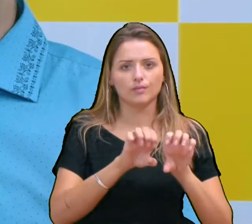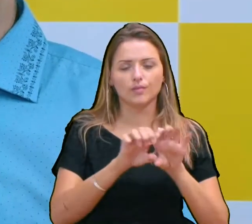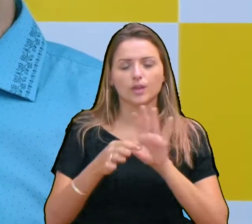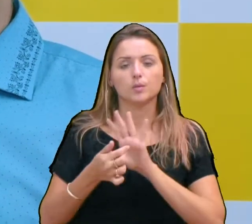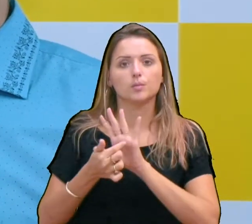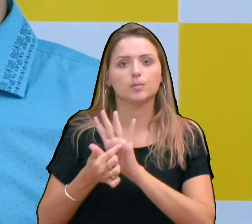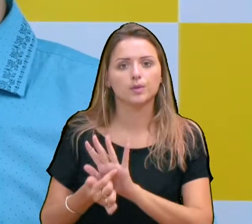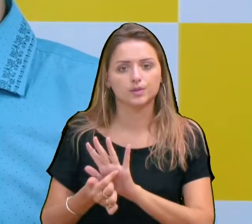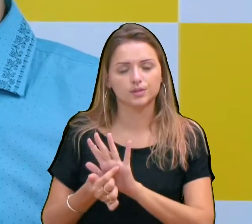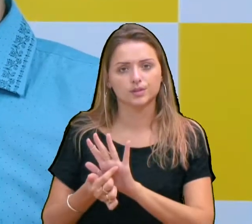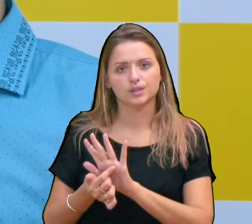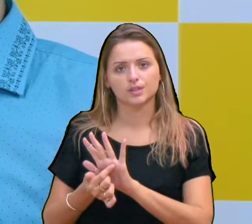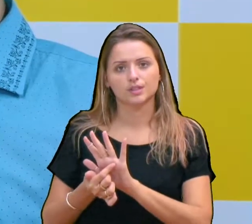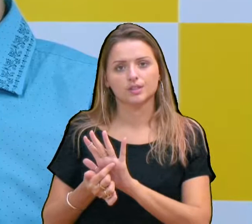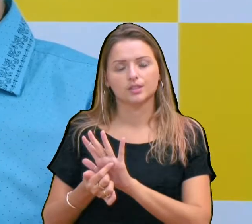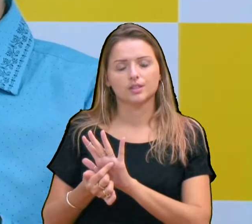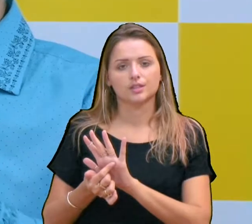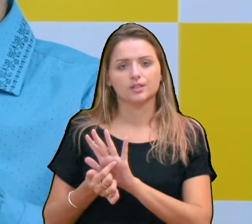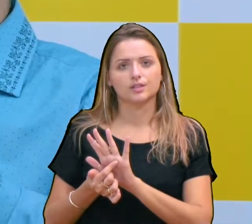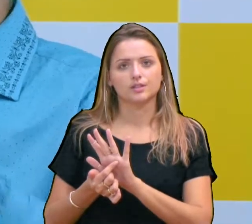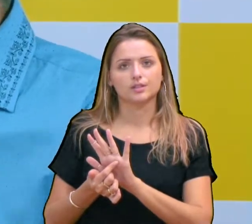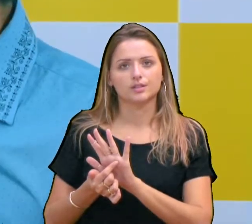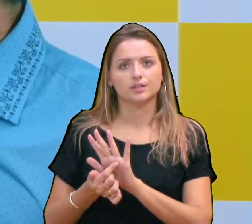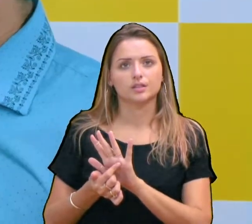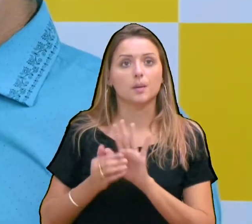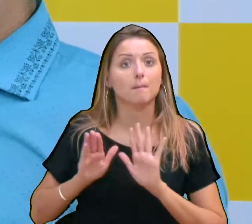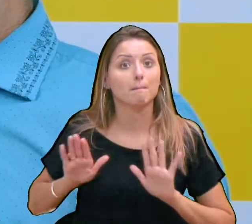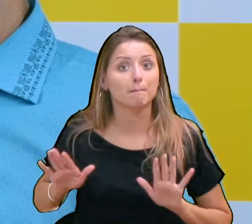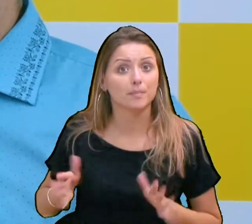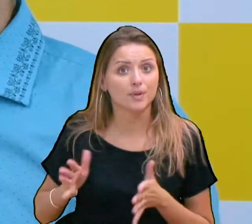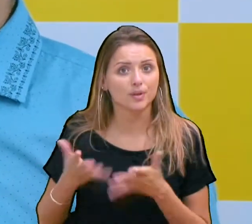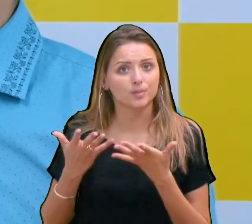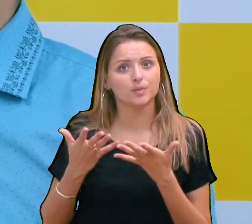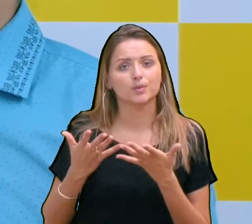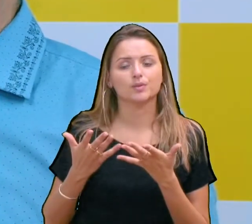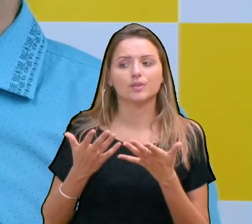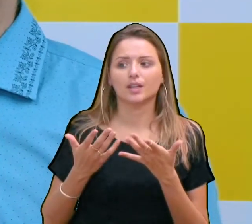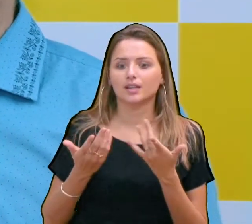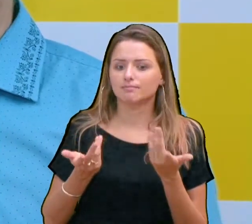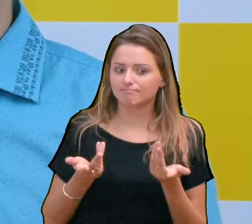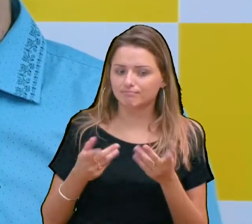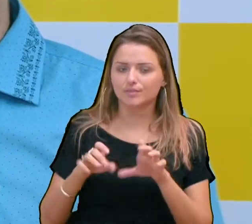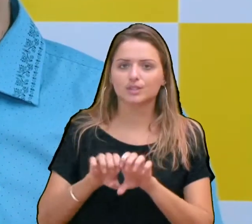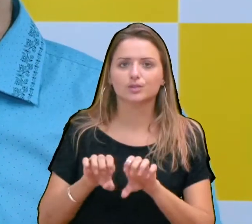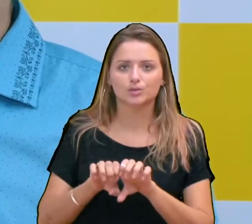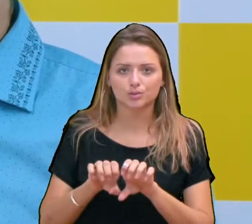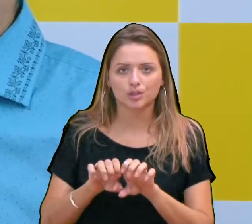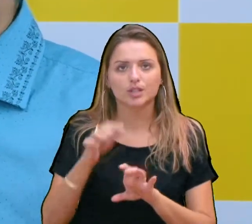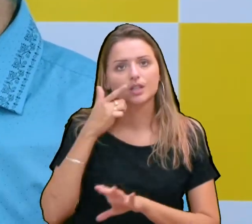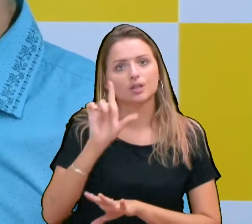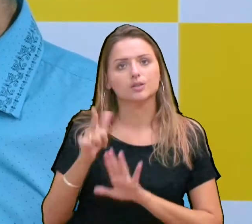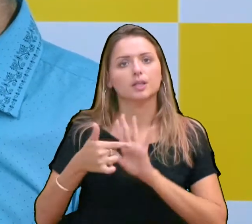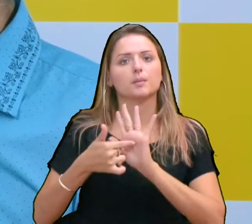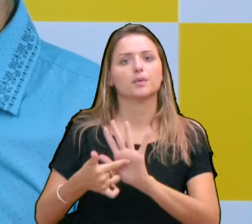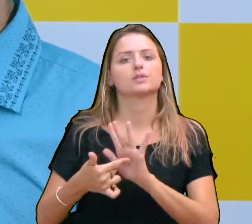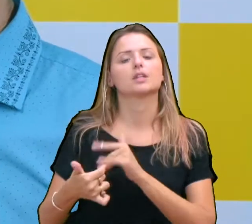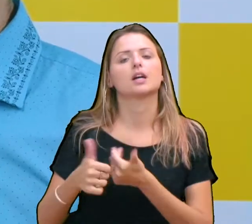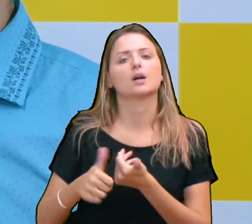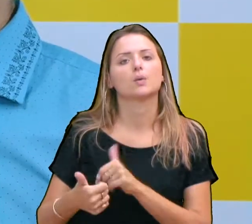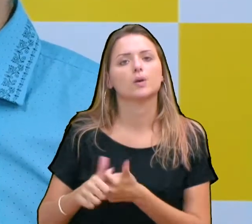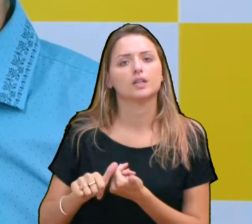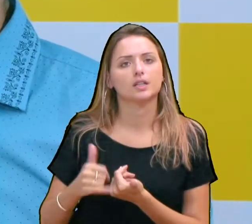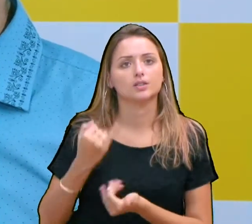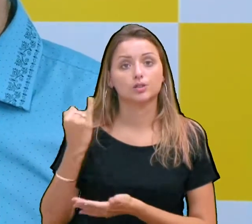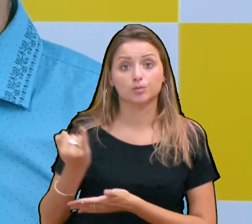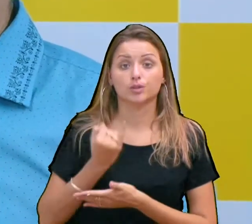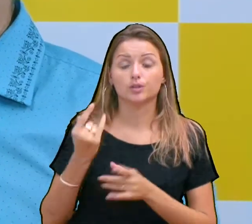mostrar, enfim, promover cenários que possa mostrar da qualificação, que é muito